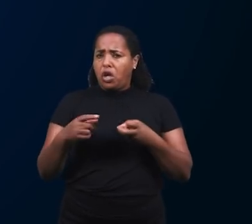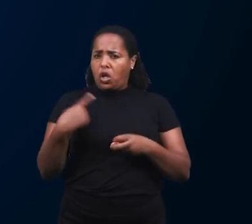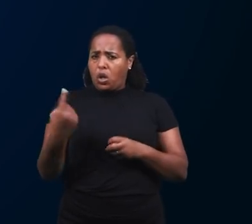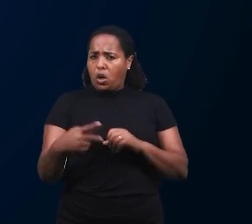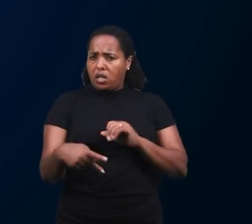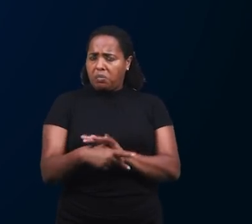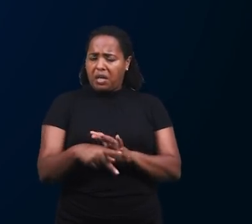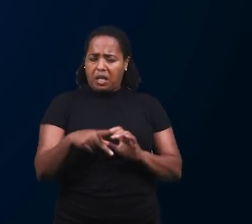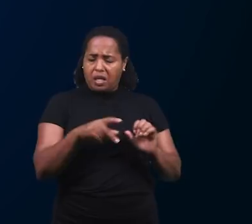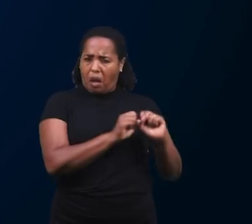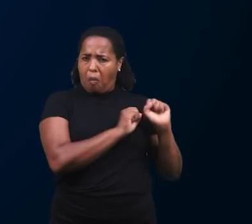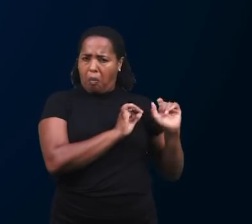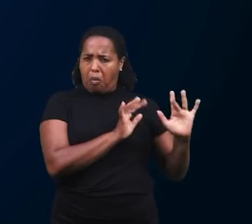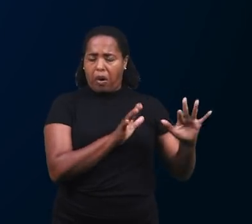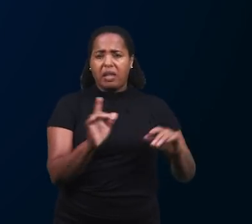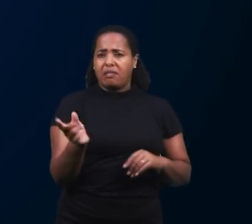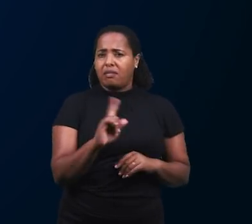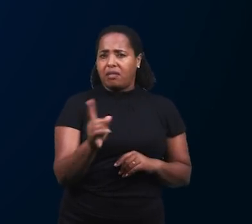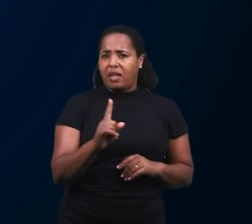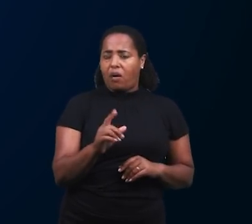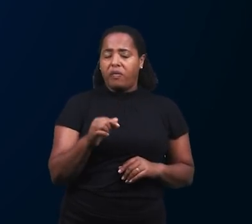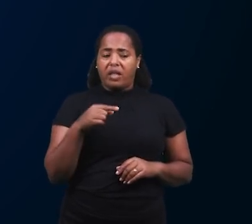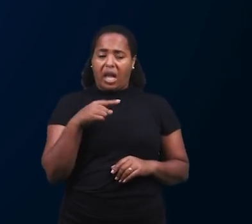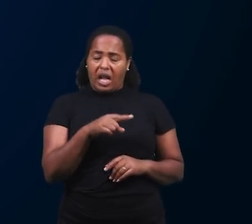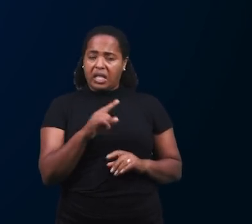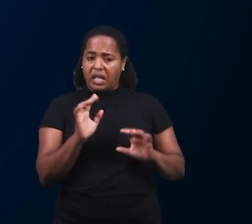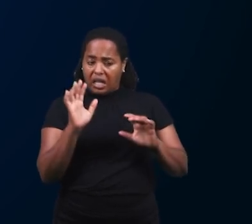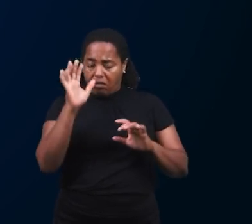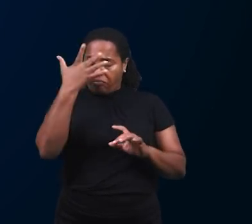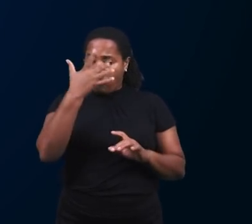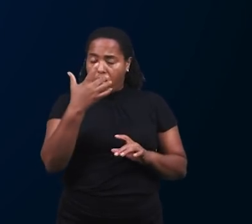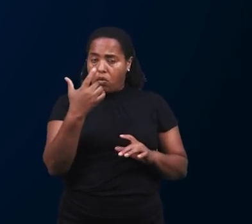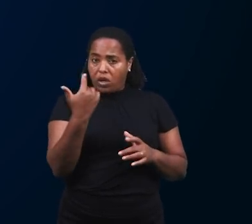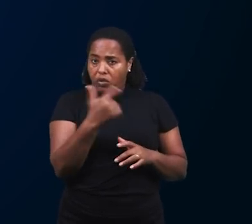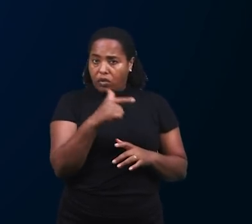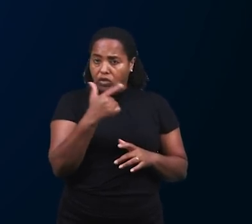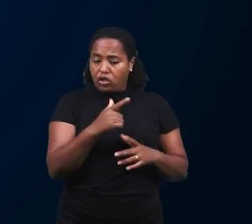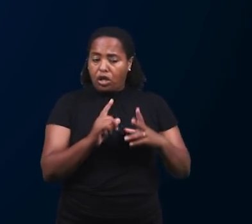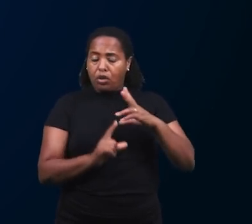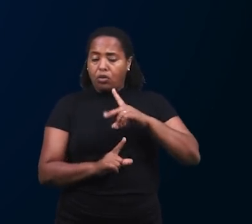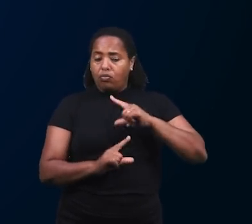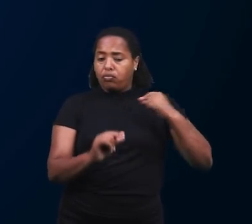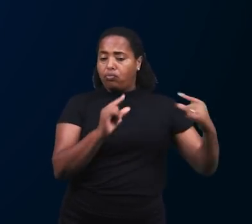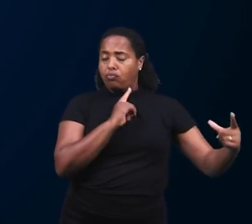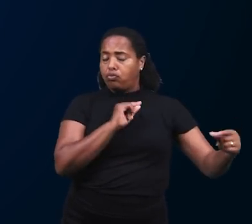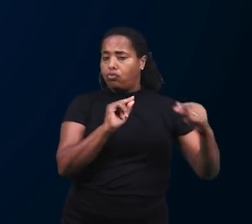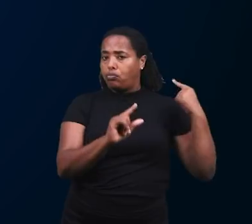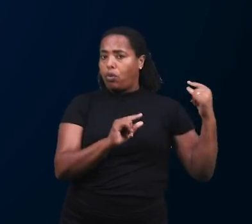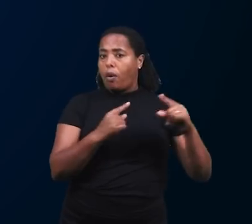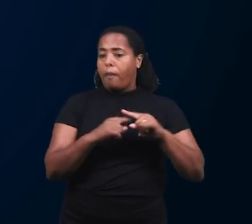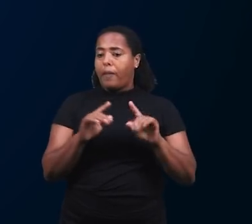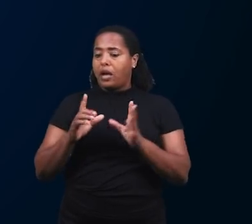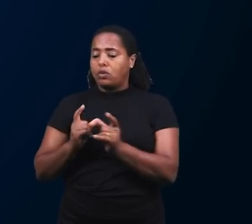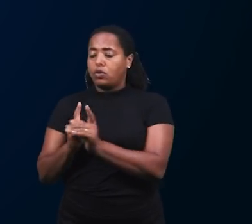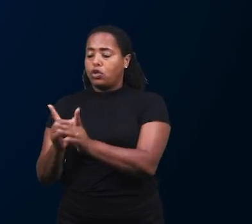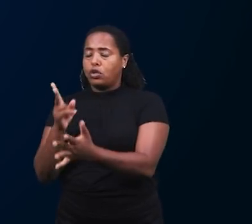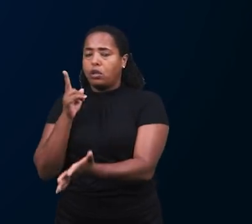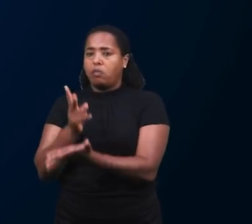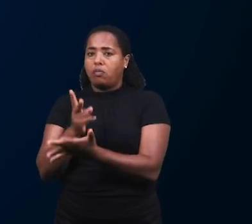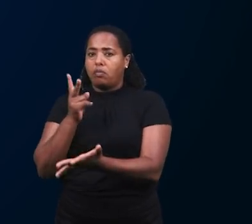fazemos parte da multidão. A multidão, ela queria sinais e quando não os tinha, ia embora. Mas os